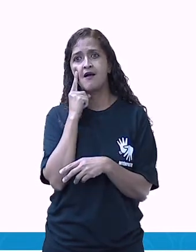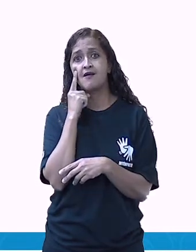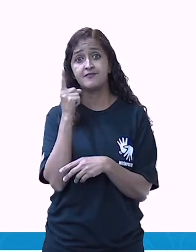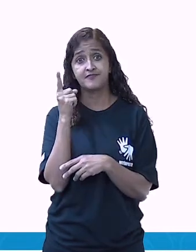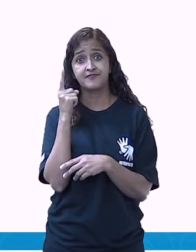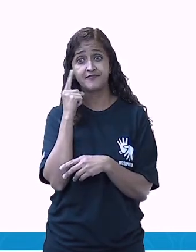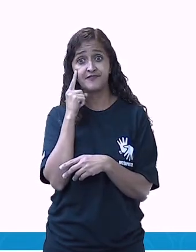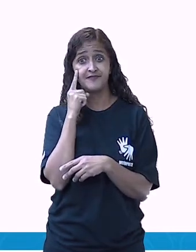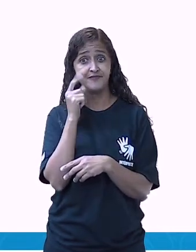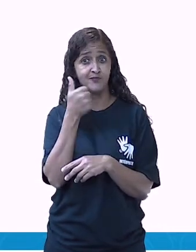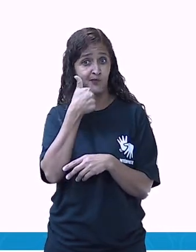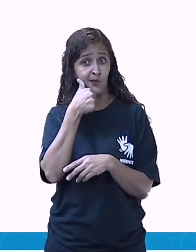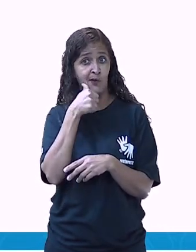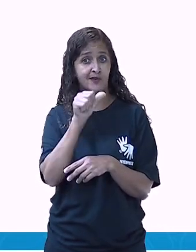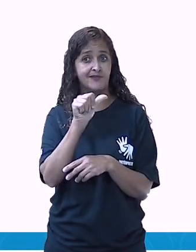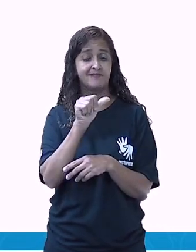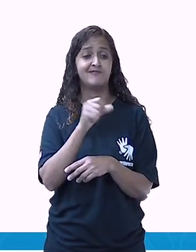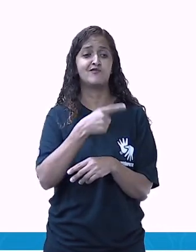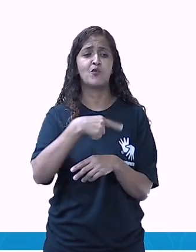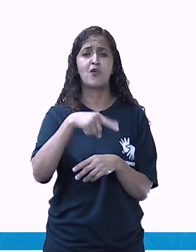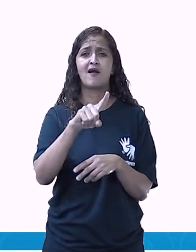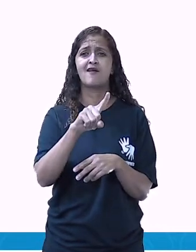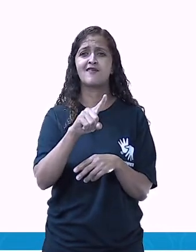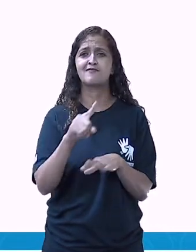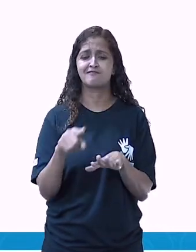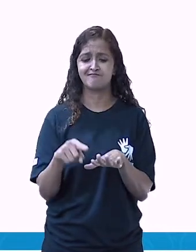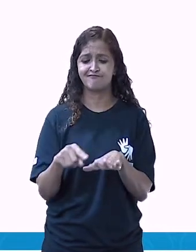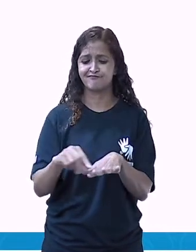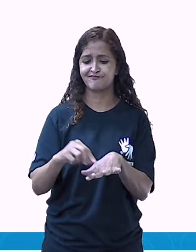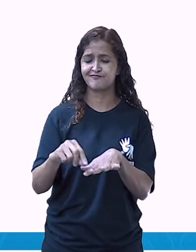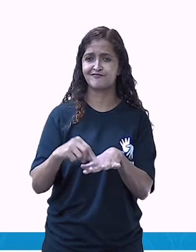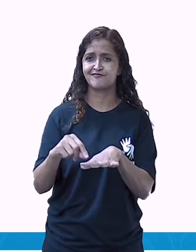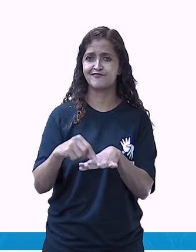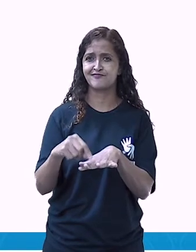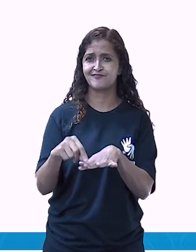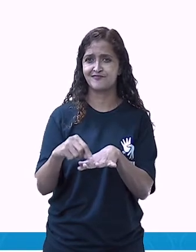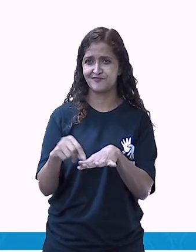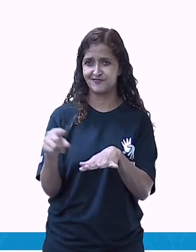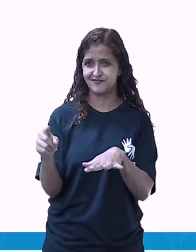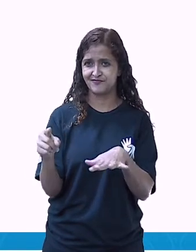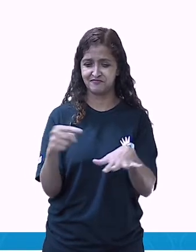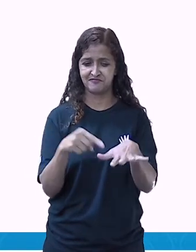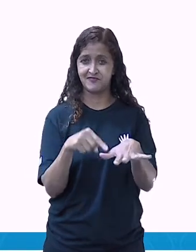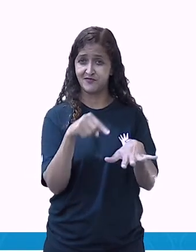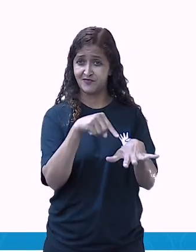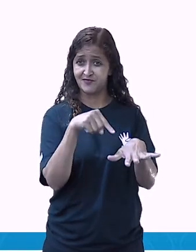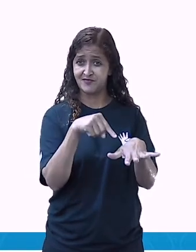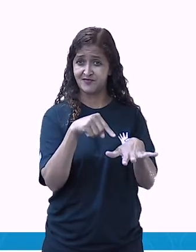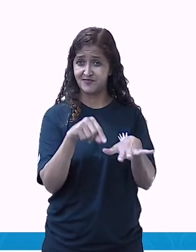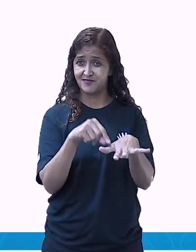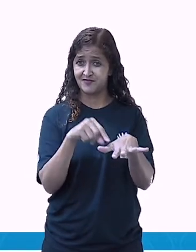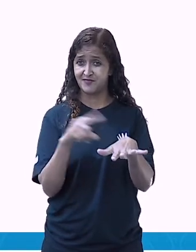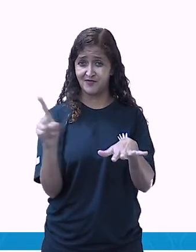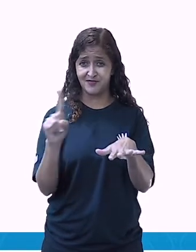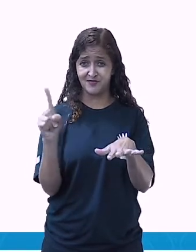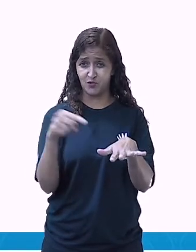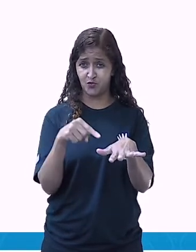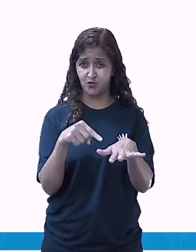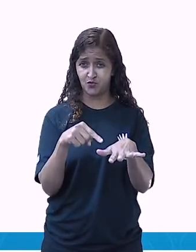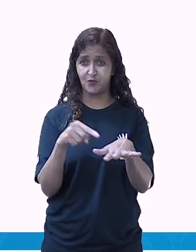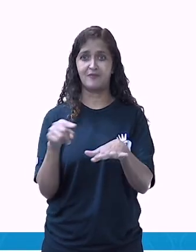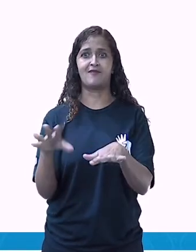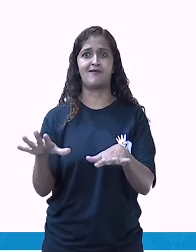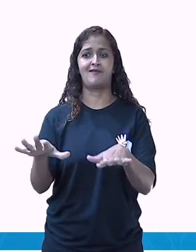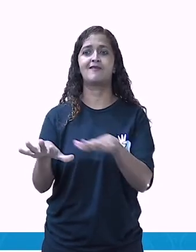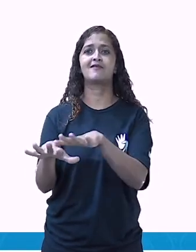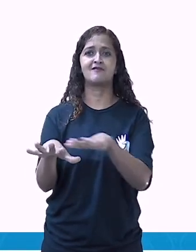Quando a mulherada aí vai lá fazer a unha, você faz a unha só de uma mão? Faz não, você faz